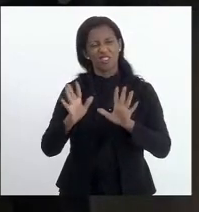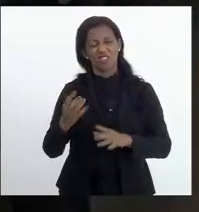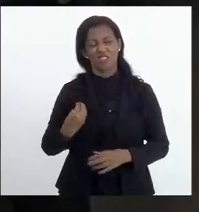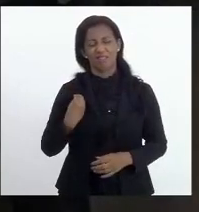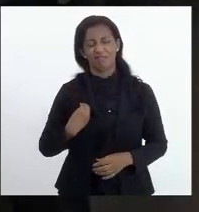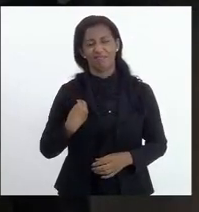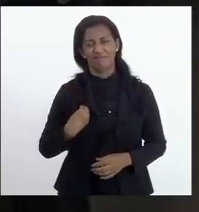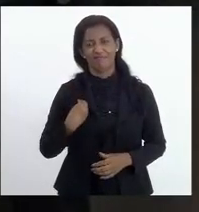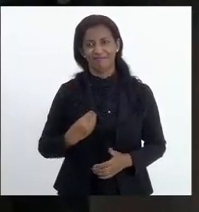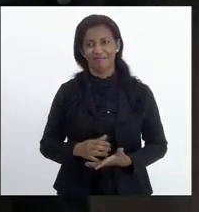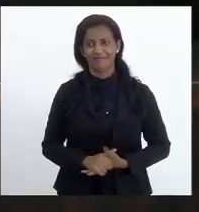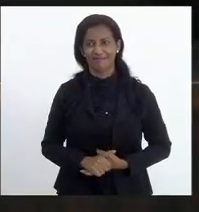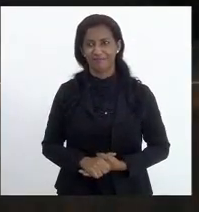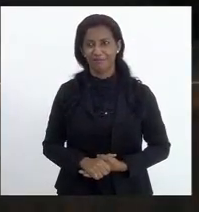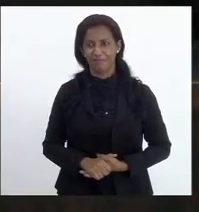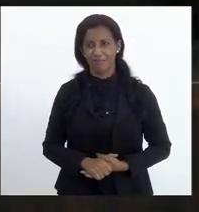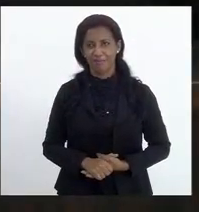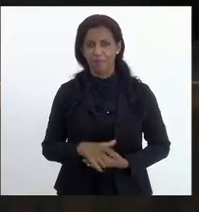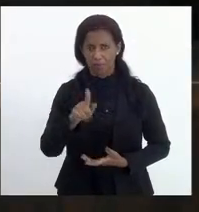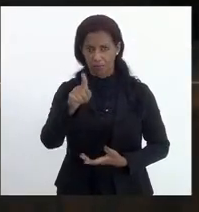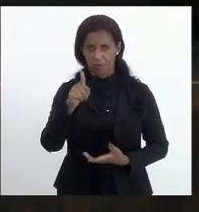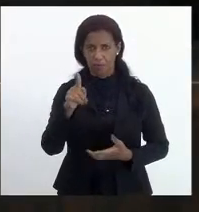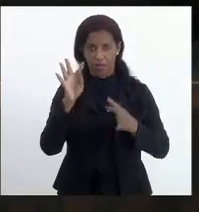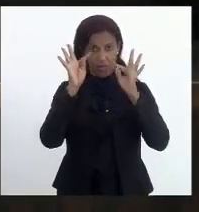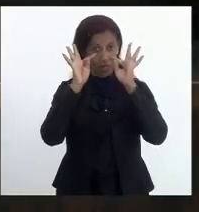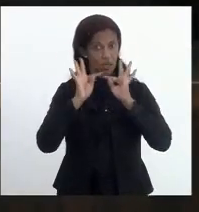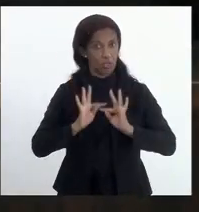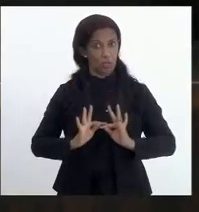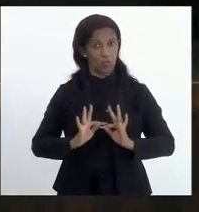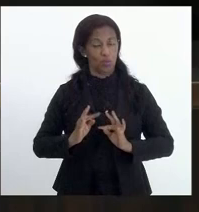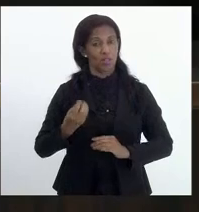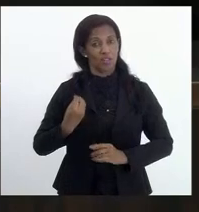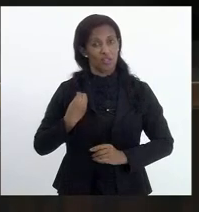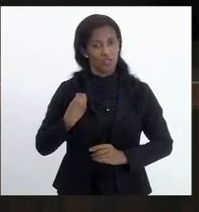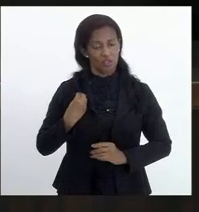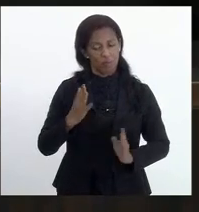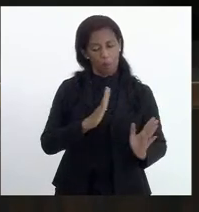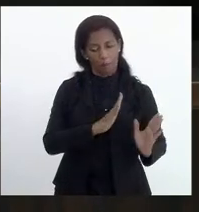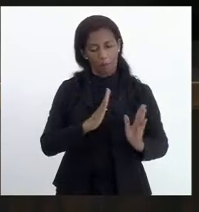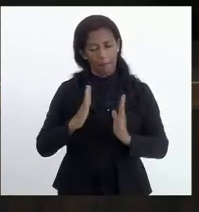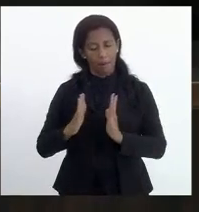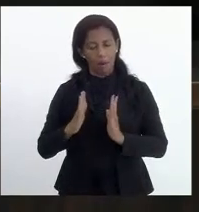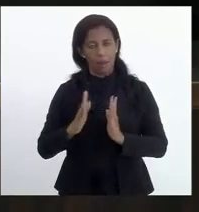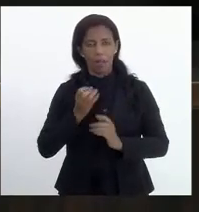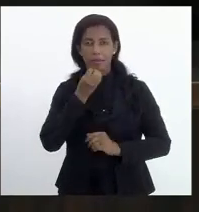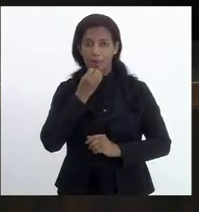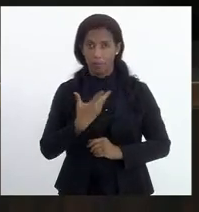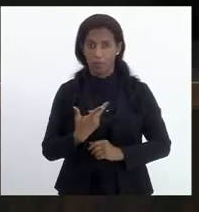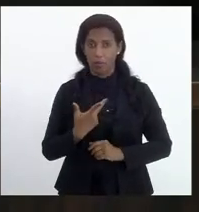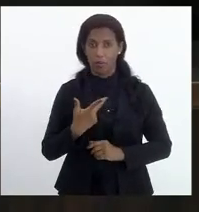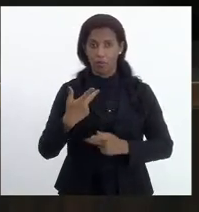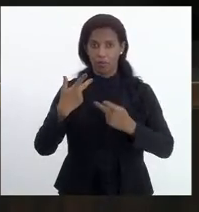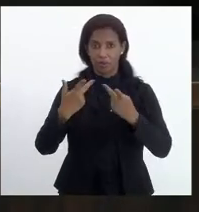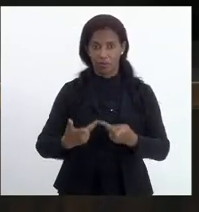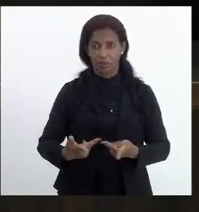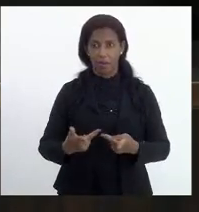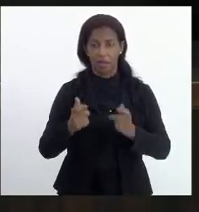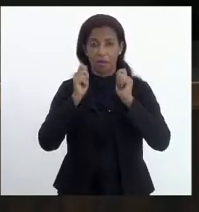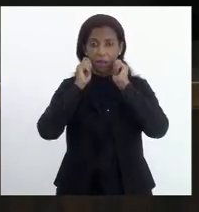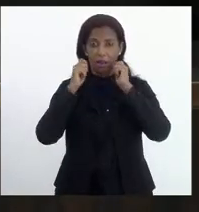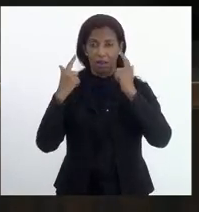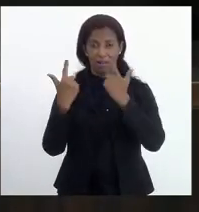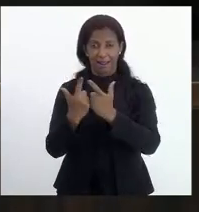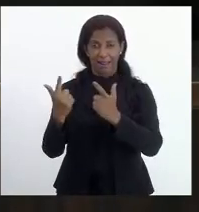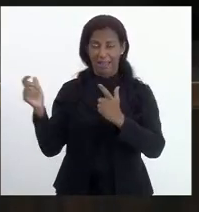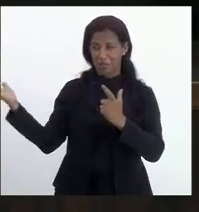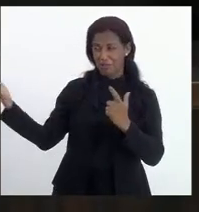Márcio, Vossa Excelência é testemunha, período onde, e é sempre bom que se diga, que a Assembleia estava cercada ao